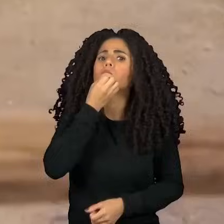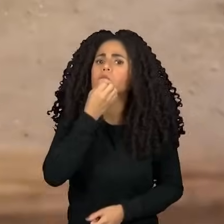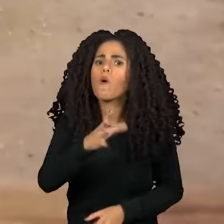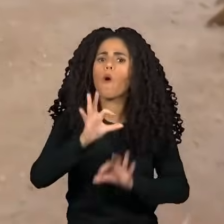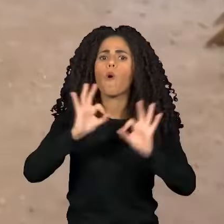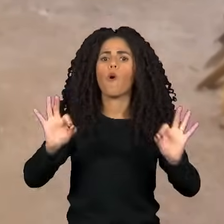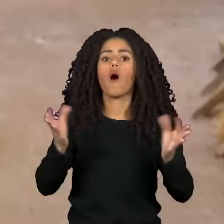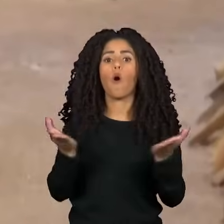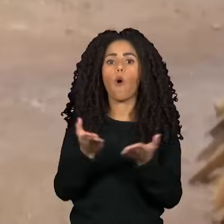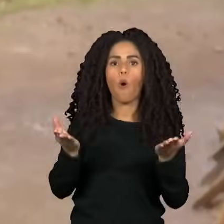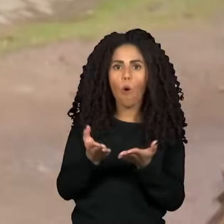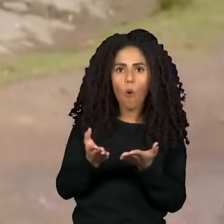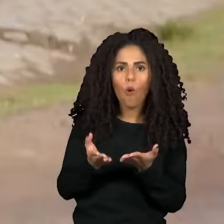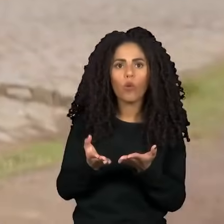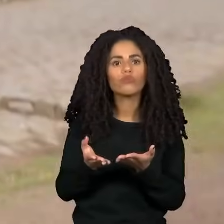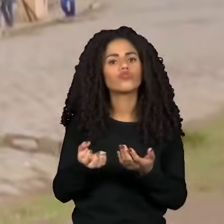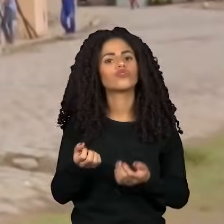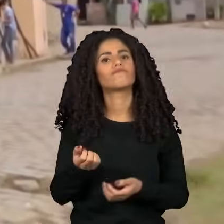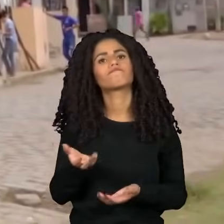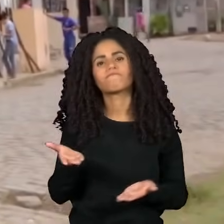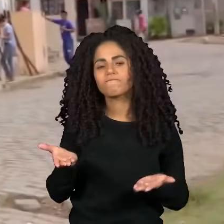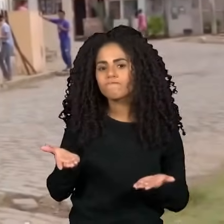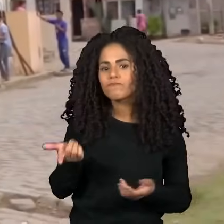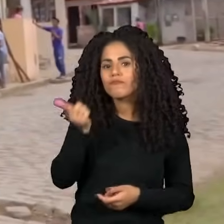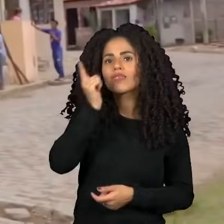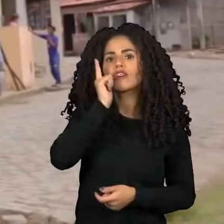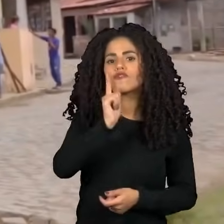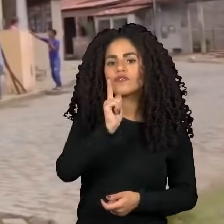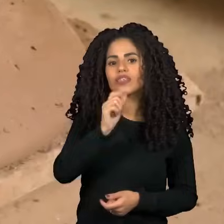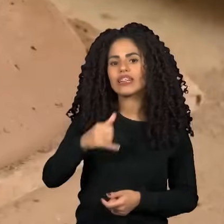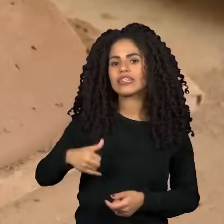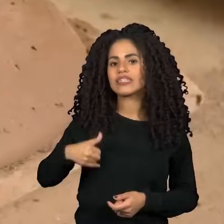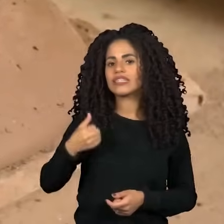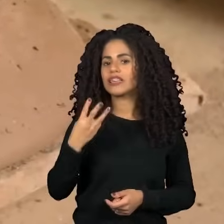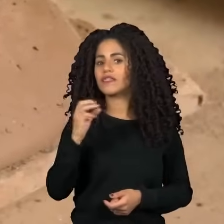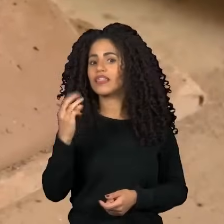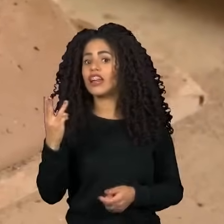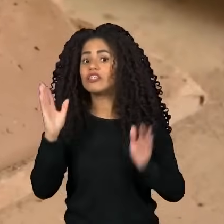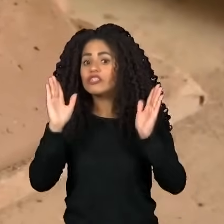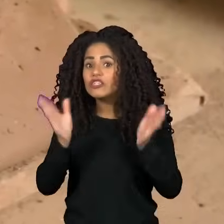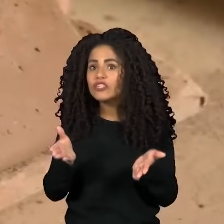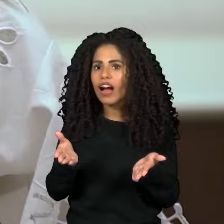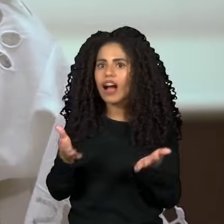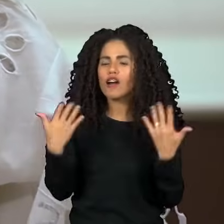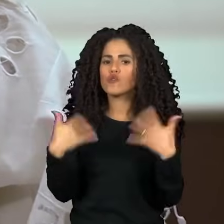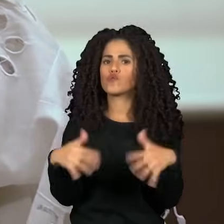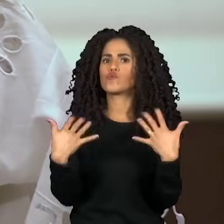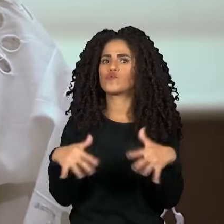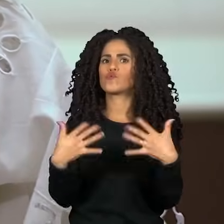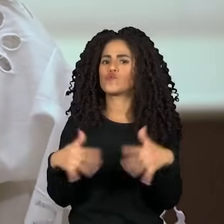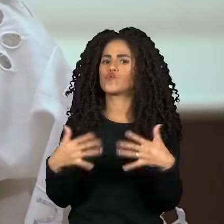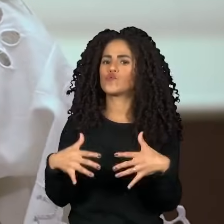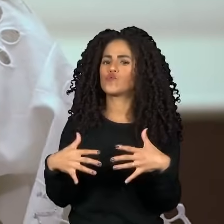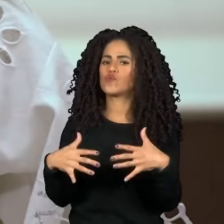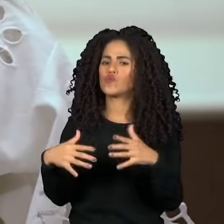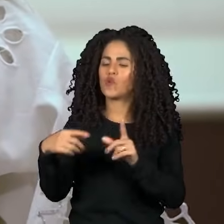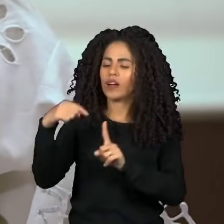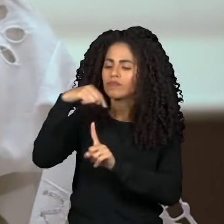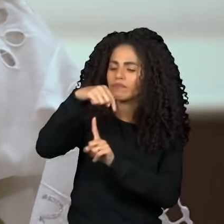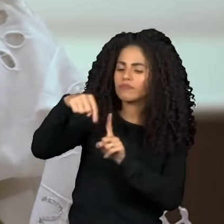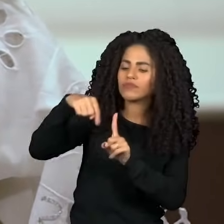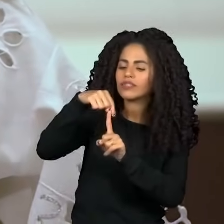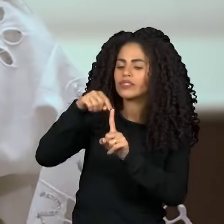com 103, meu filho. Ainda estou aqui dando esse duro. Santo